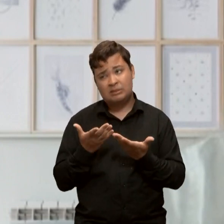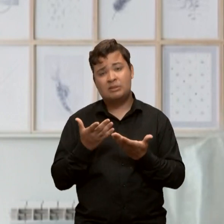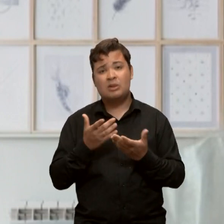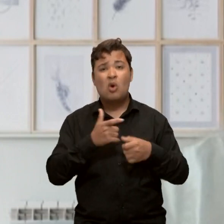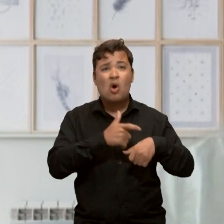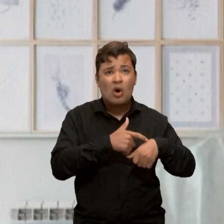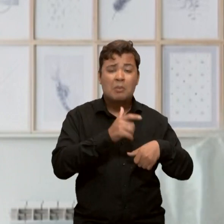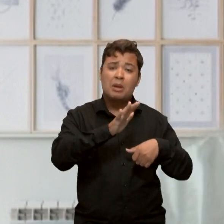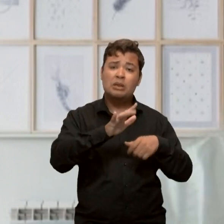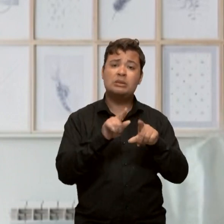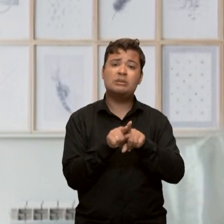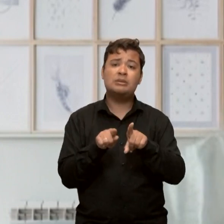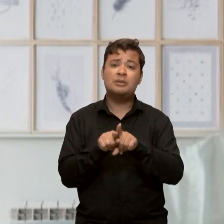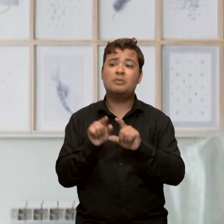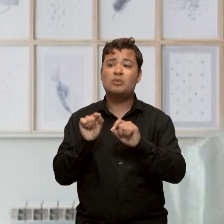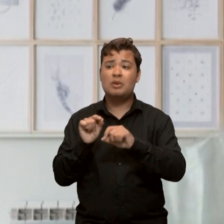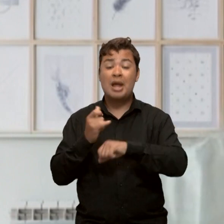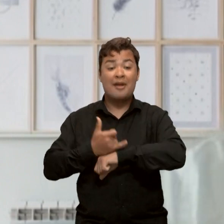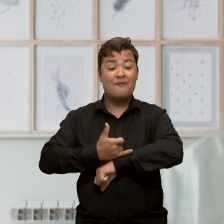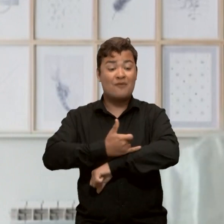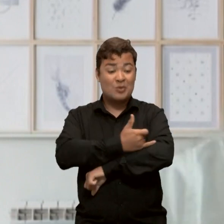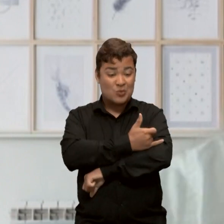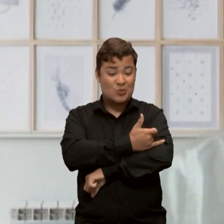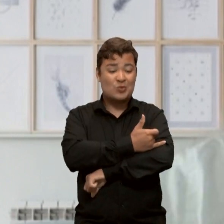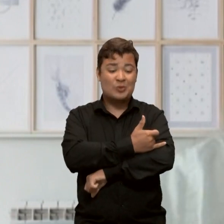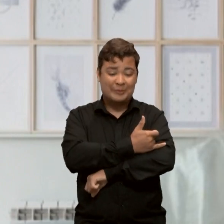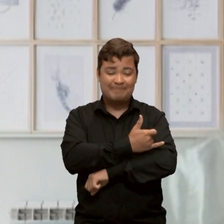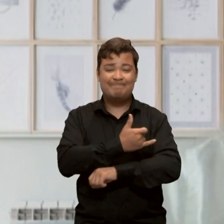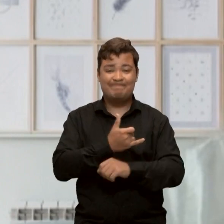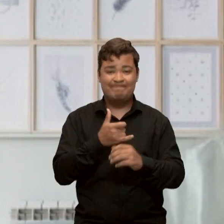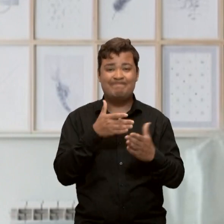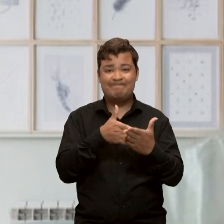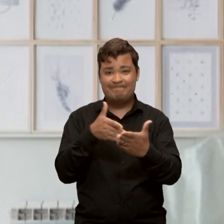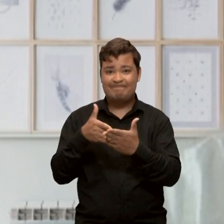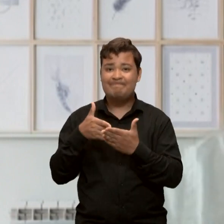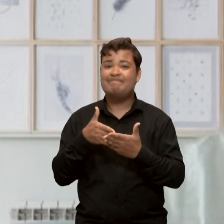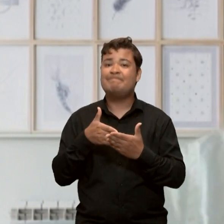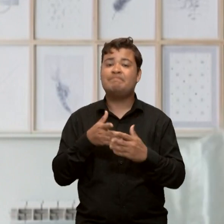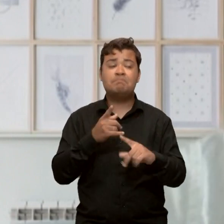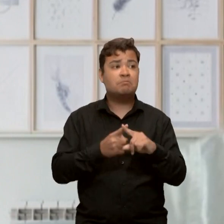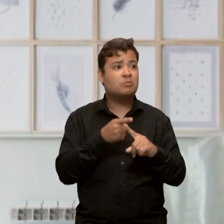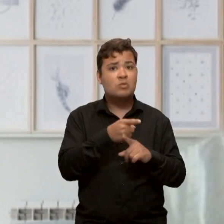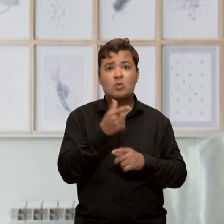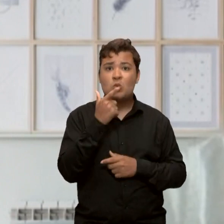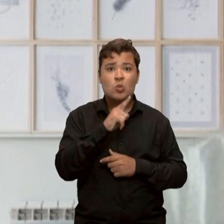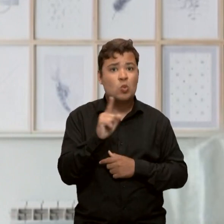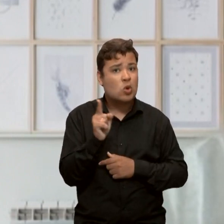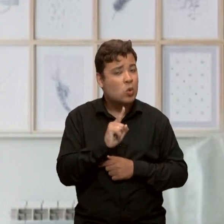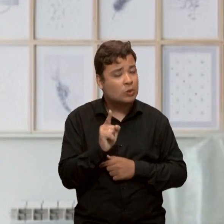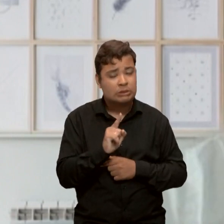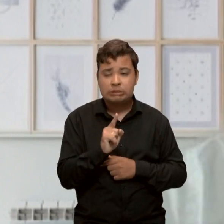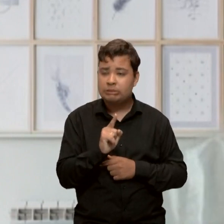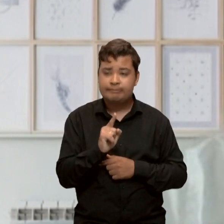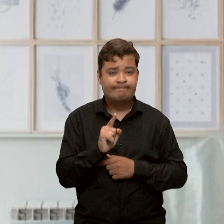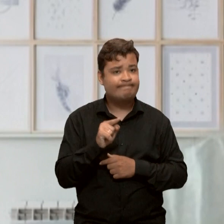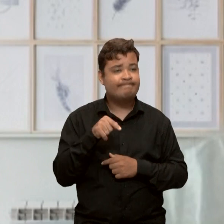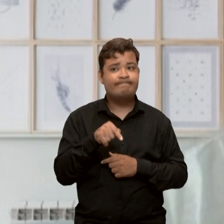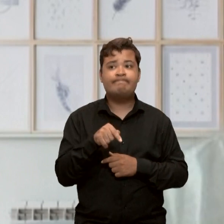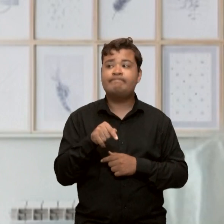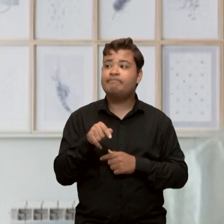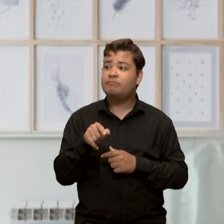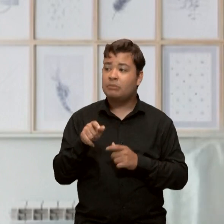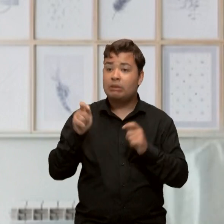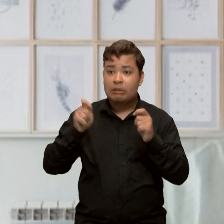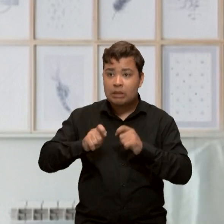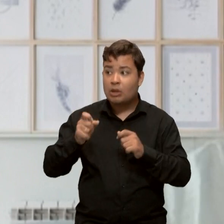tempo, também é de infraestrutura. Então, nossa infraestrutura ela não dá conta, não garante que a gente consiga